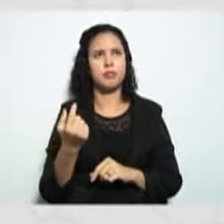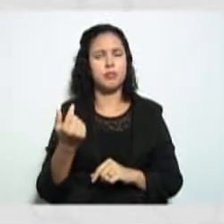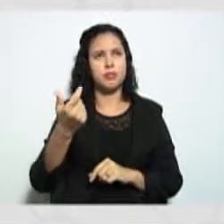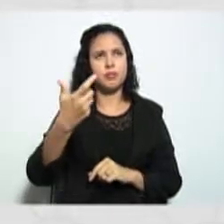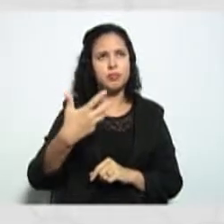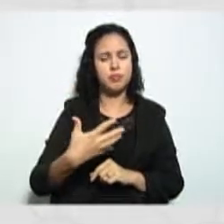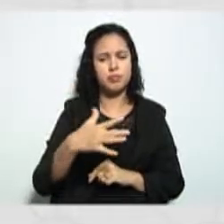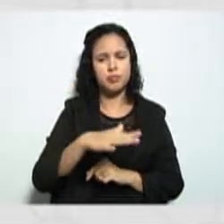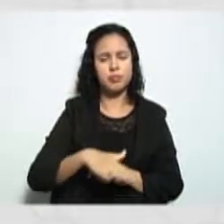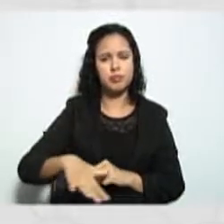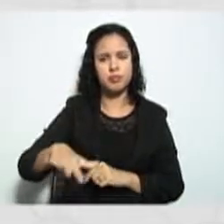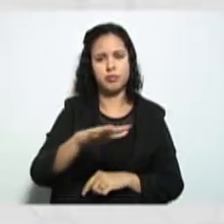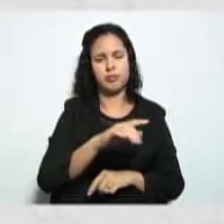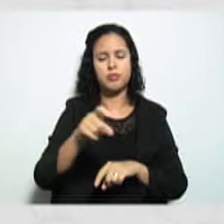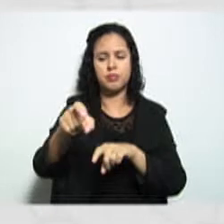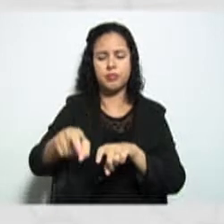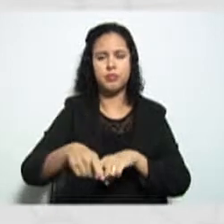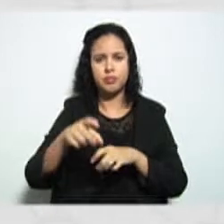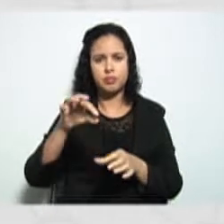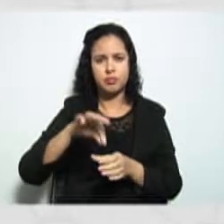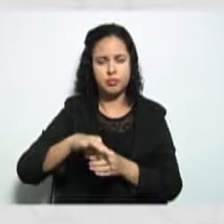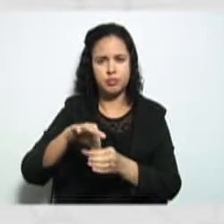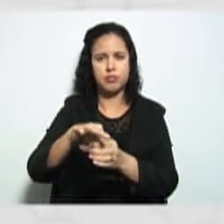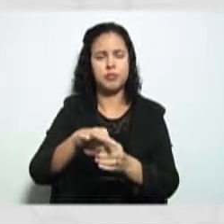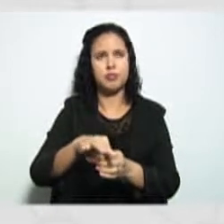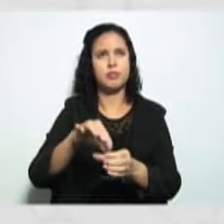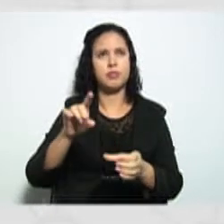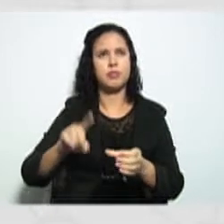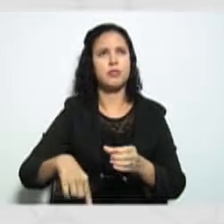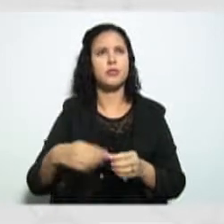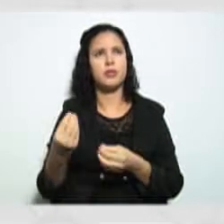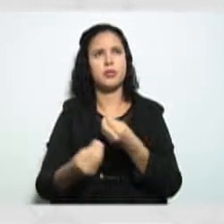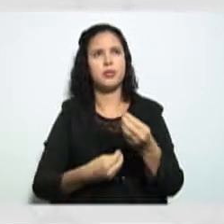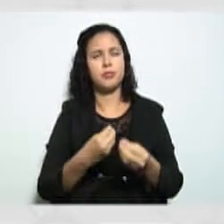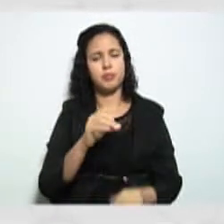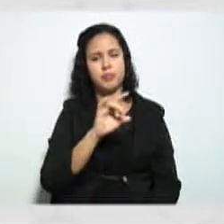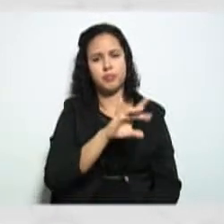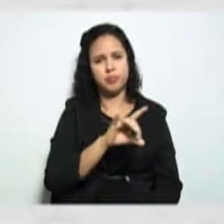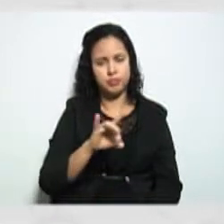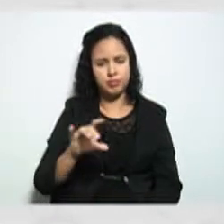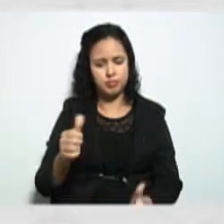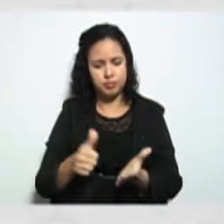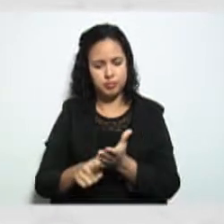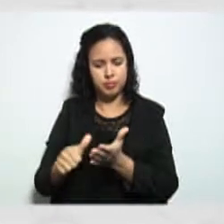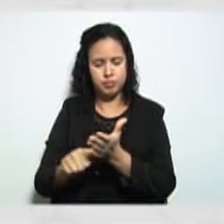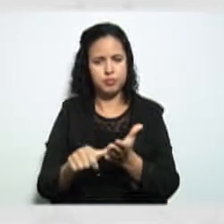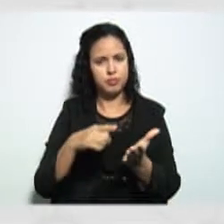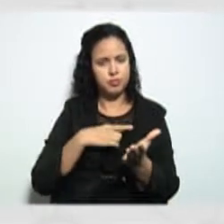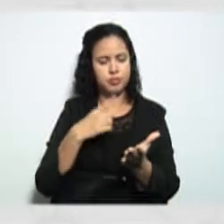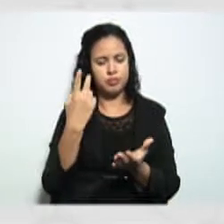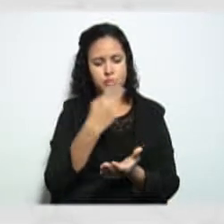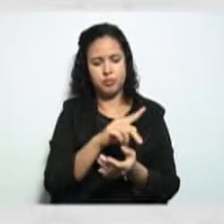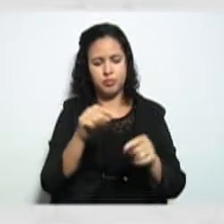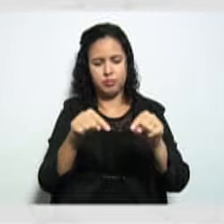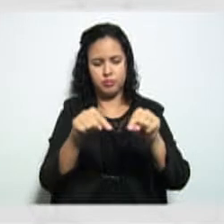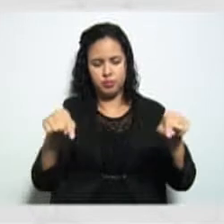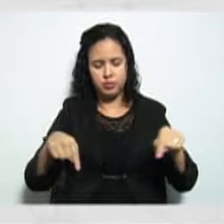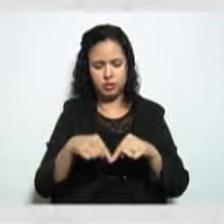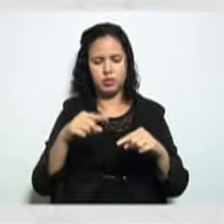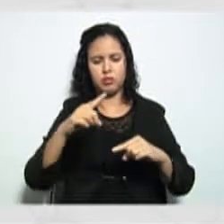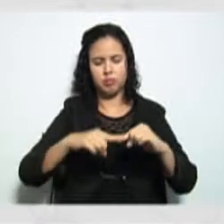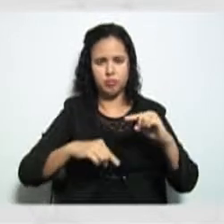nos nossos cooperados, normalmente o formato é assim, cada cooperado tem a sua terra, as suas ferramentas, as